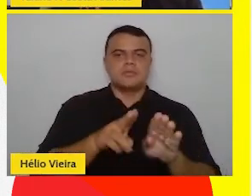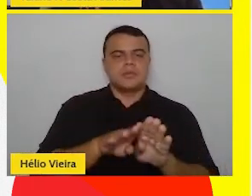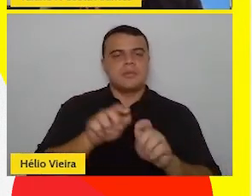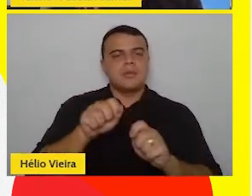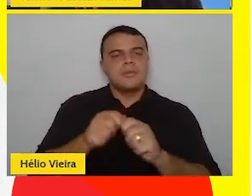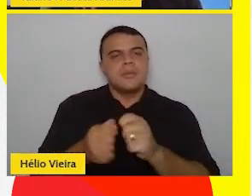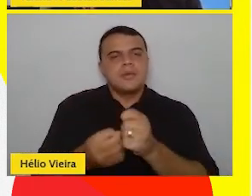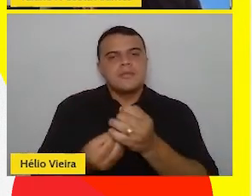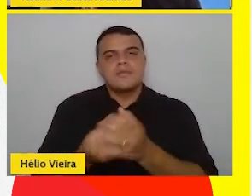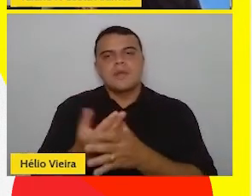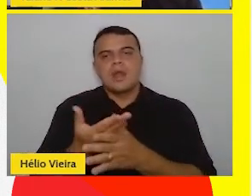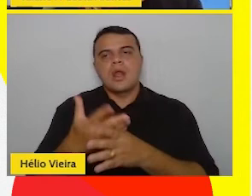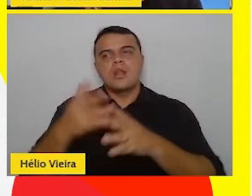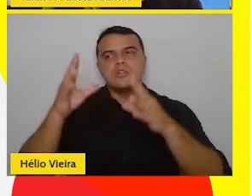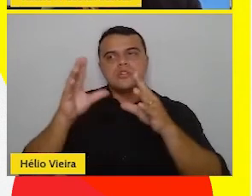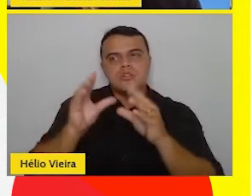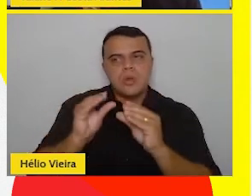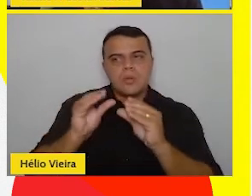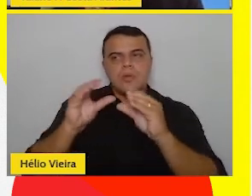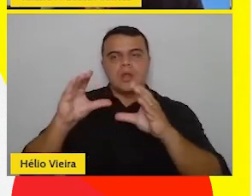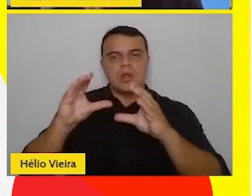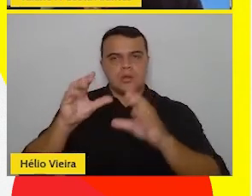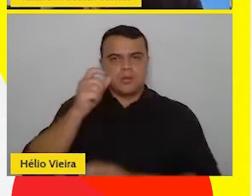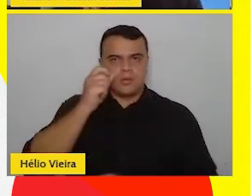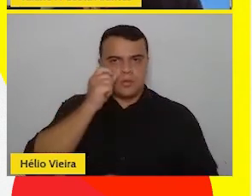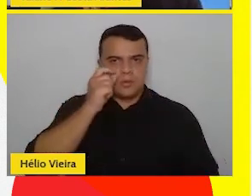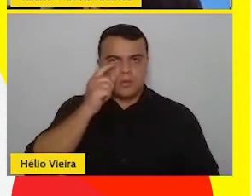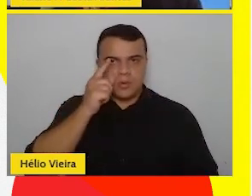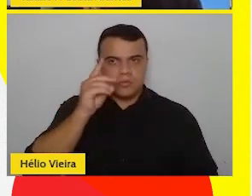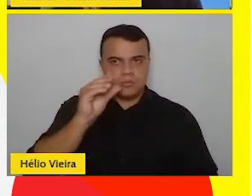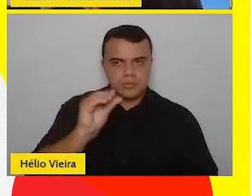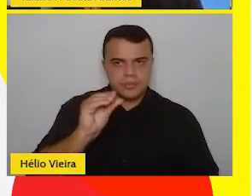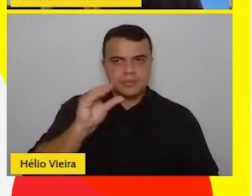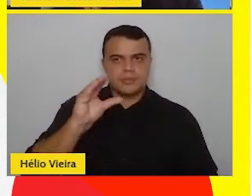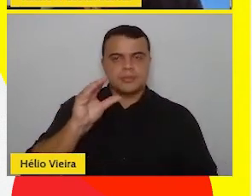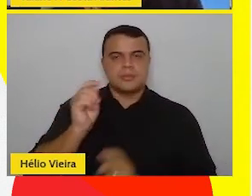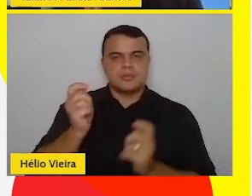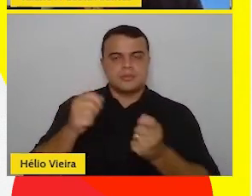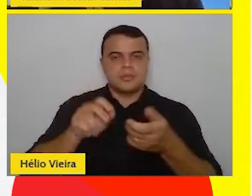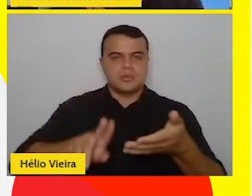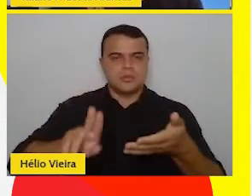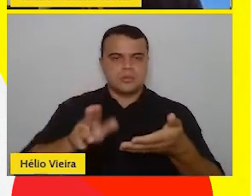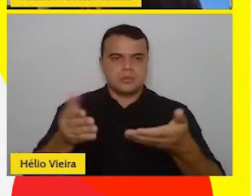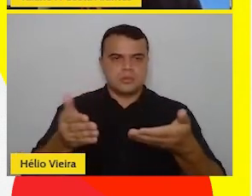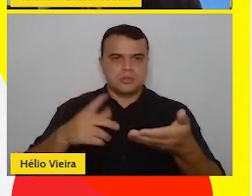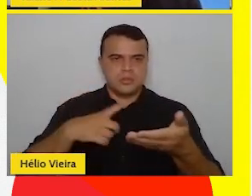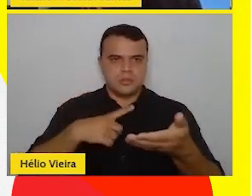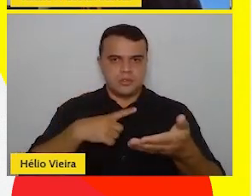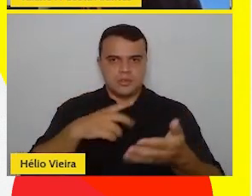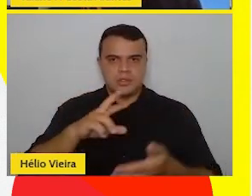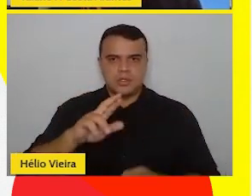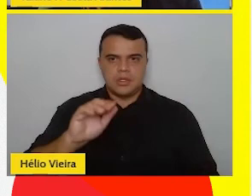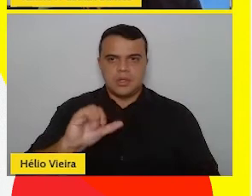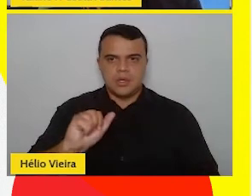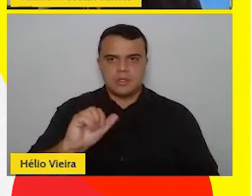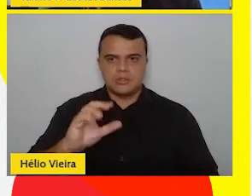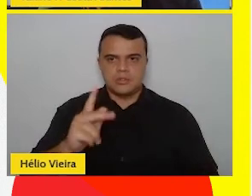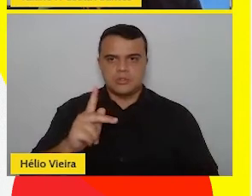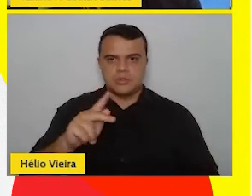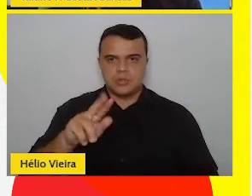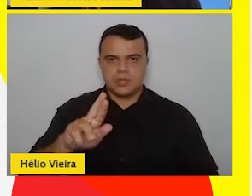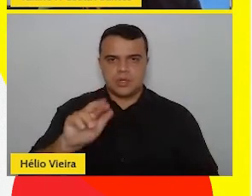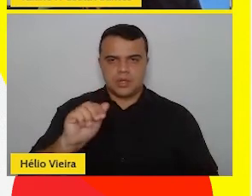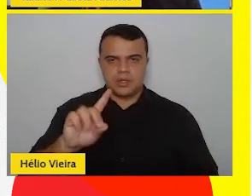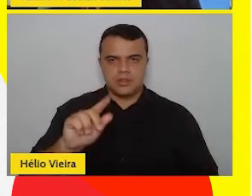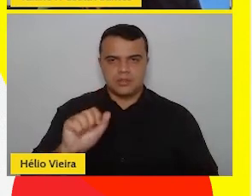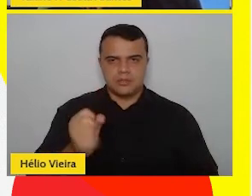fazer a questão da sombra e da luz, é usada a técnica da rachura.